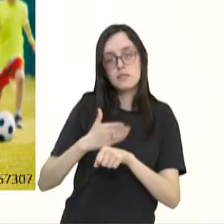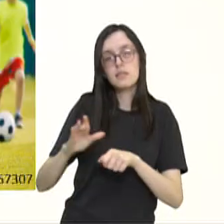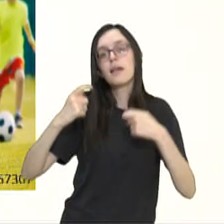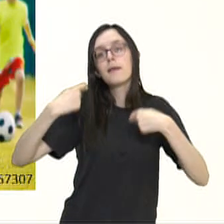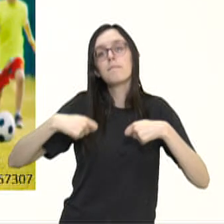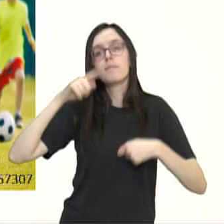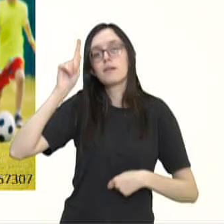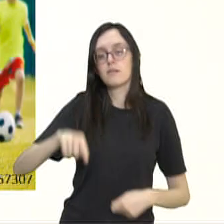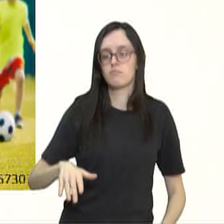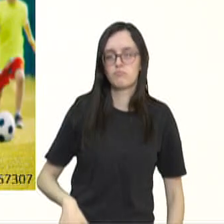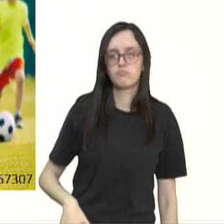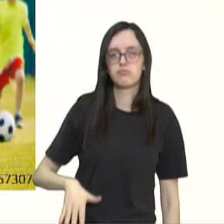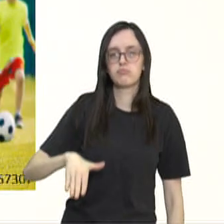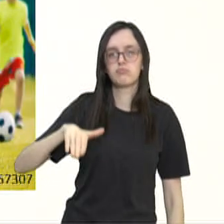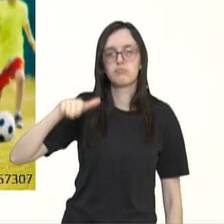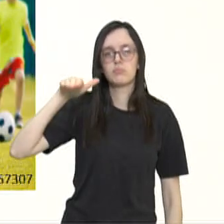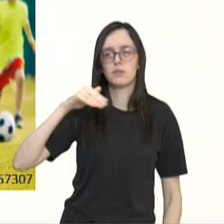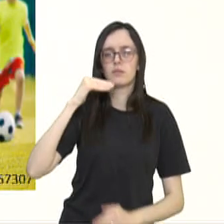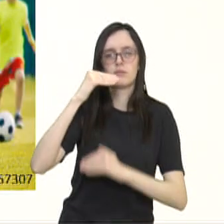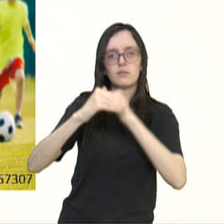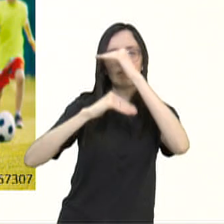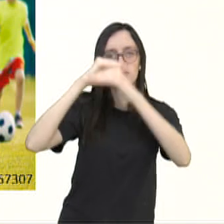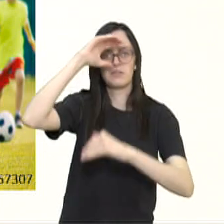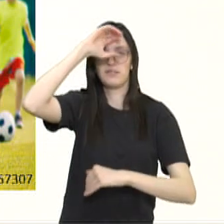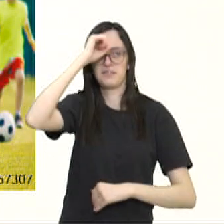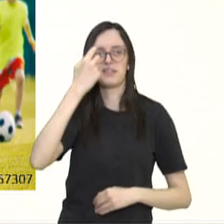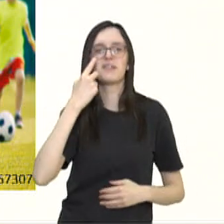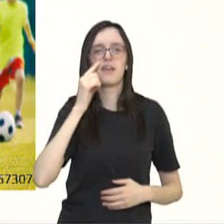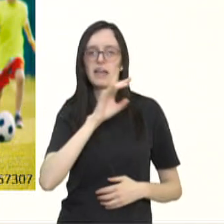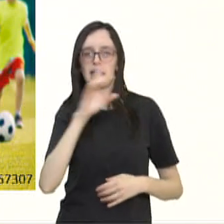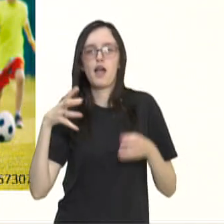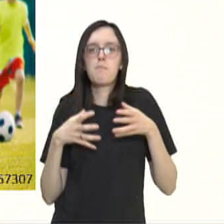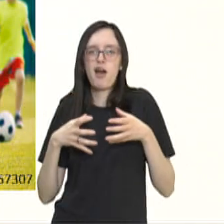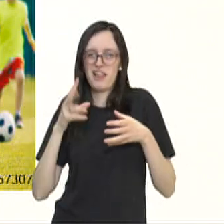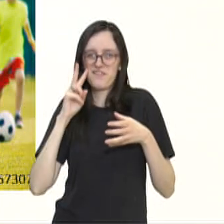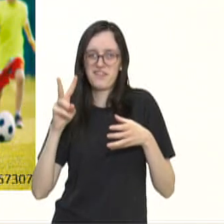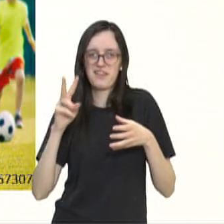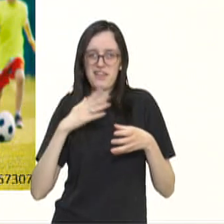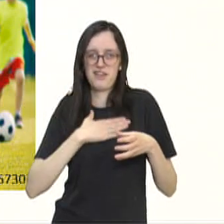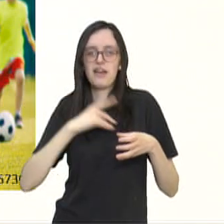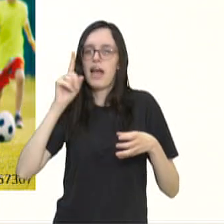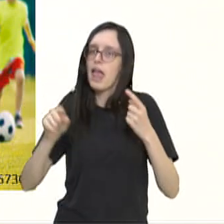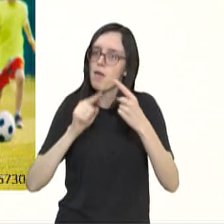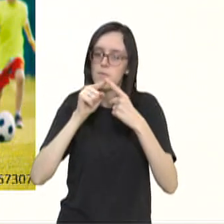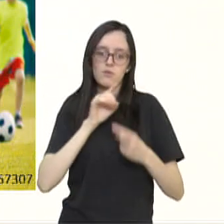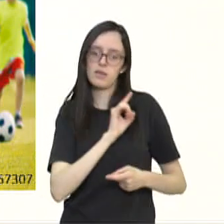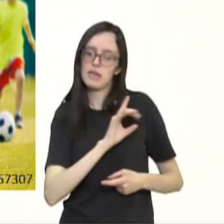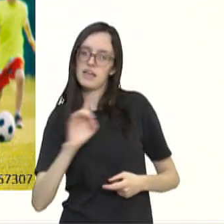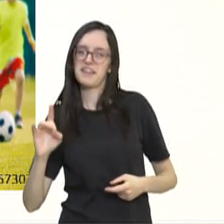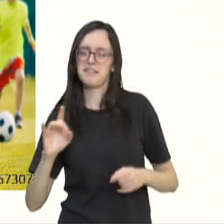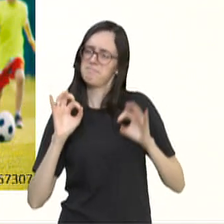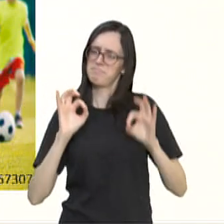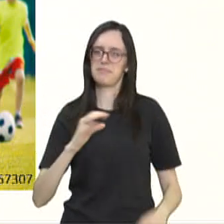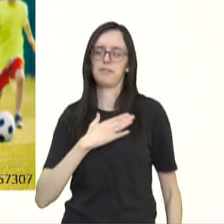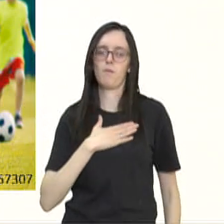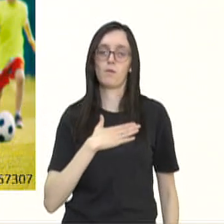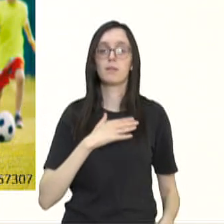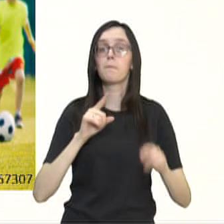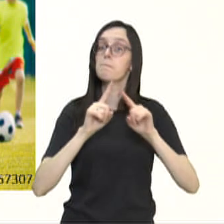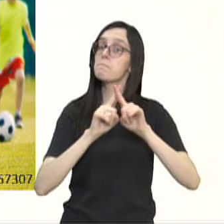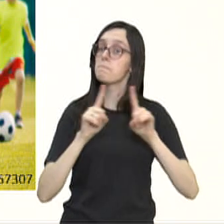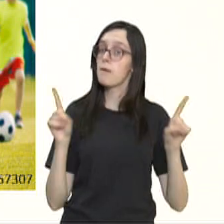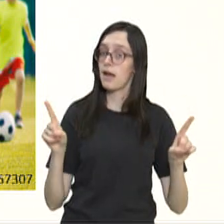É muito. Mas por quê? Porque envolve muita grana, envolve muito dinheiro, né? Mas assim, nós também sabemos